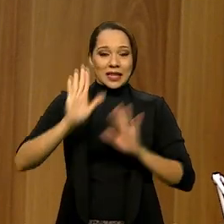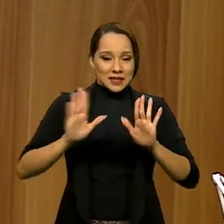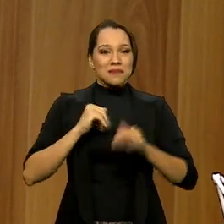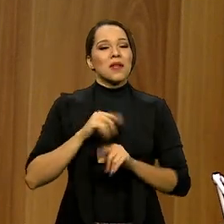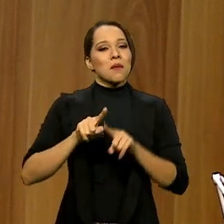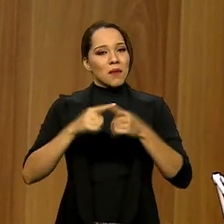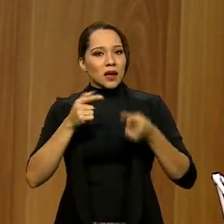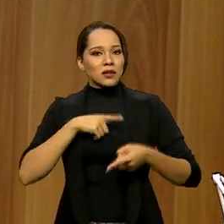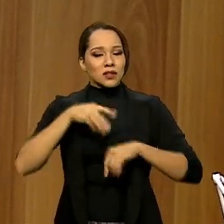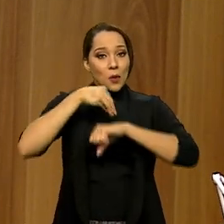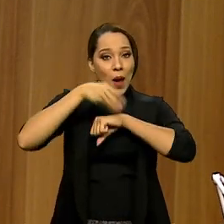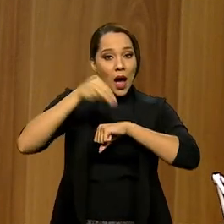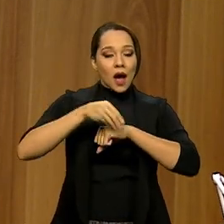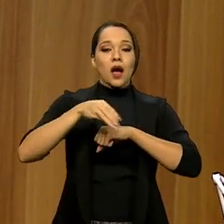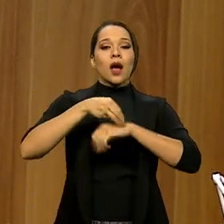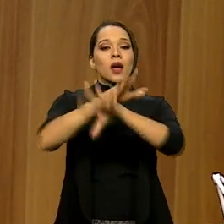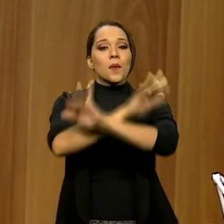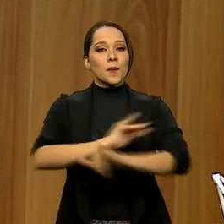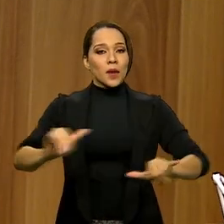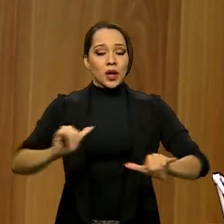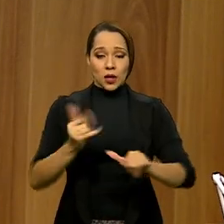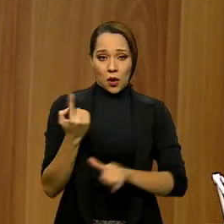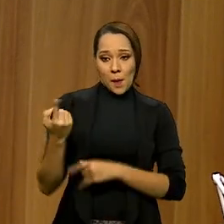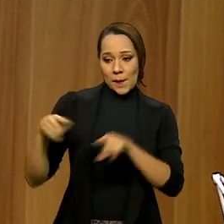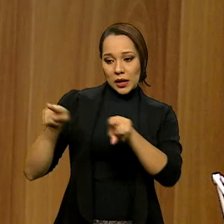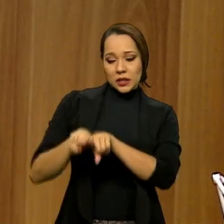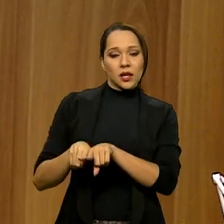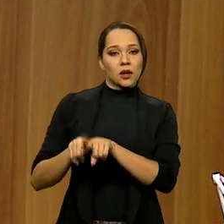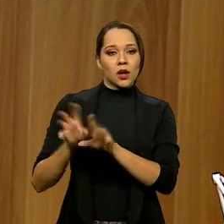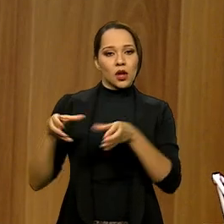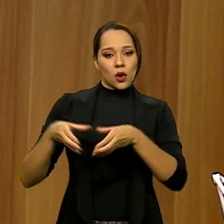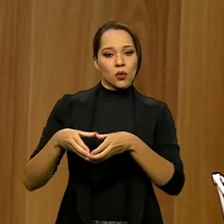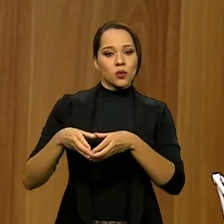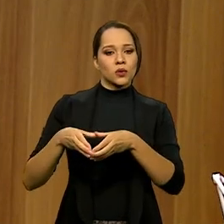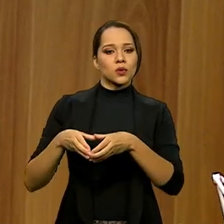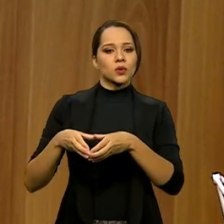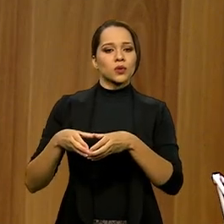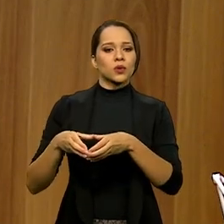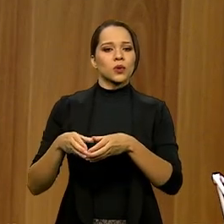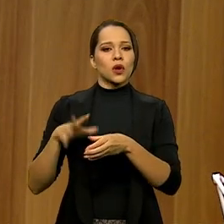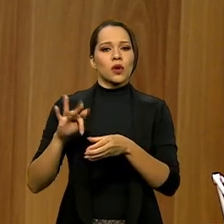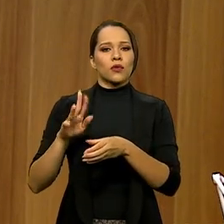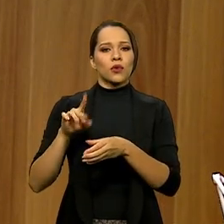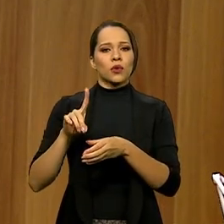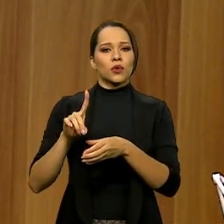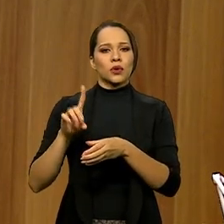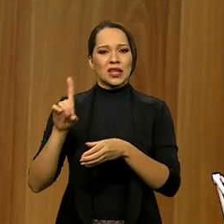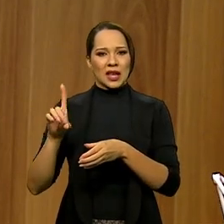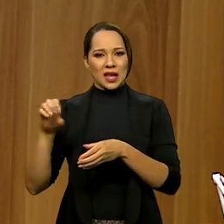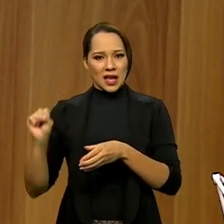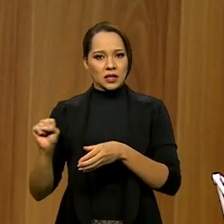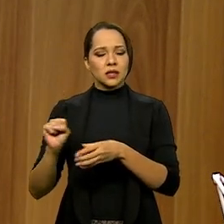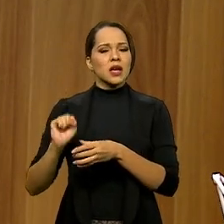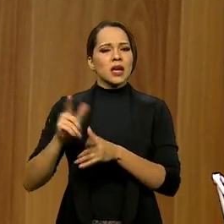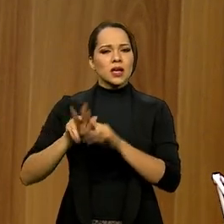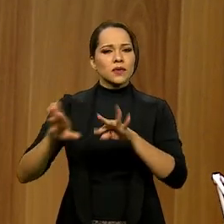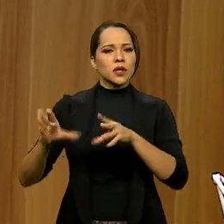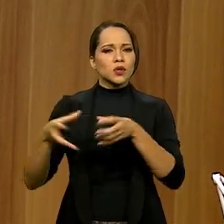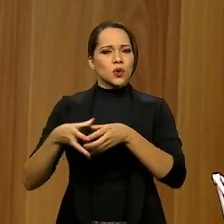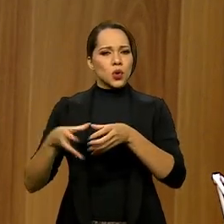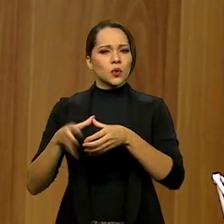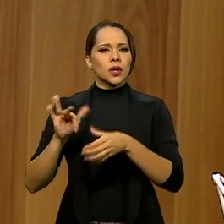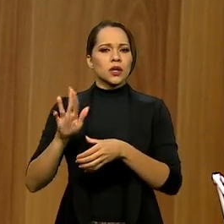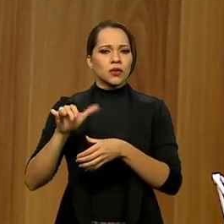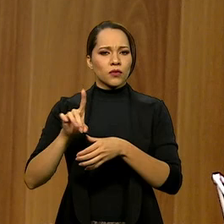nós lançamos esse material numa campanha com um dos nossos parceiros, que é o Conjunto Fundo ODS, né? Que são várias organizações que fazem parte desse